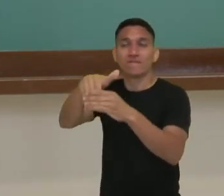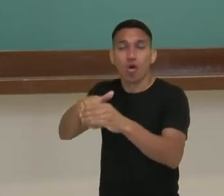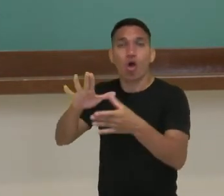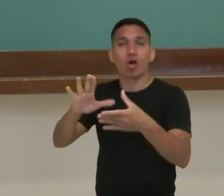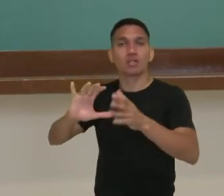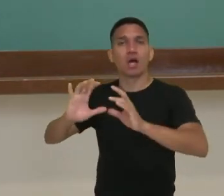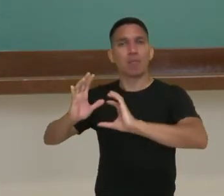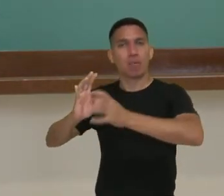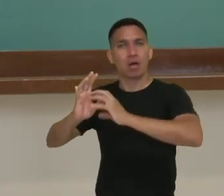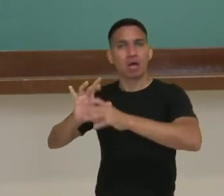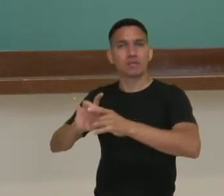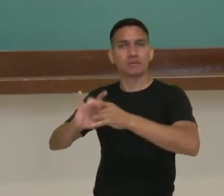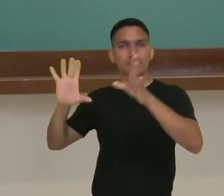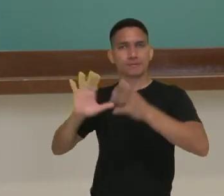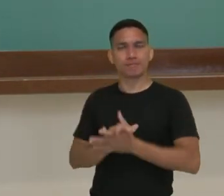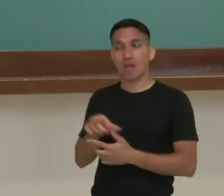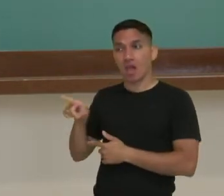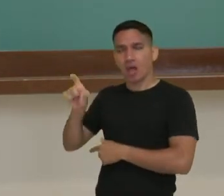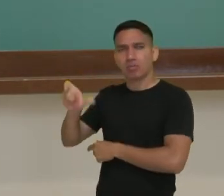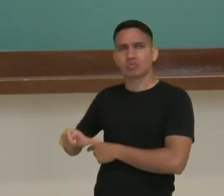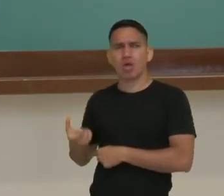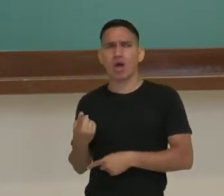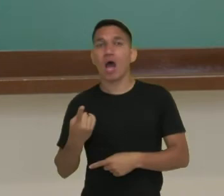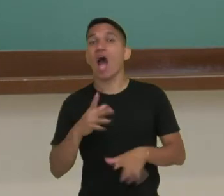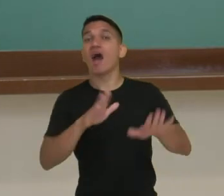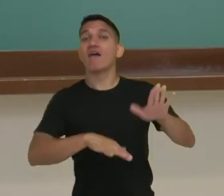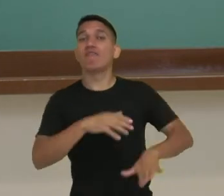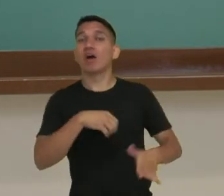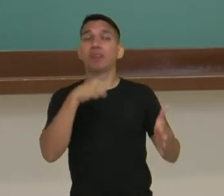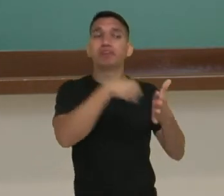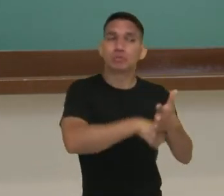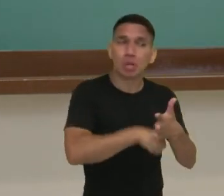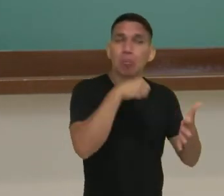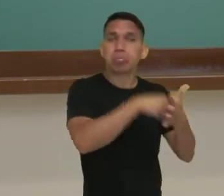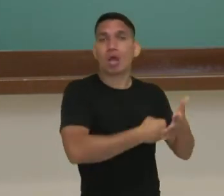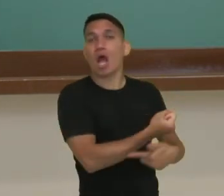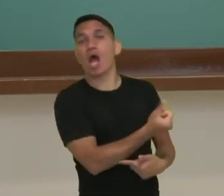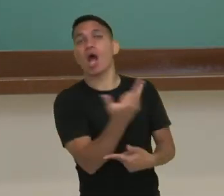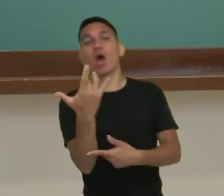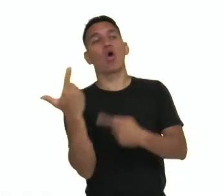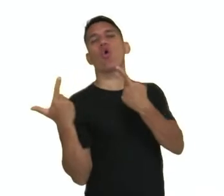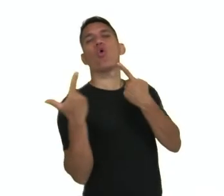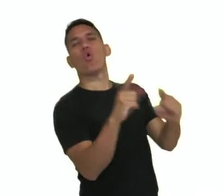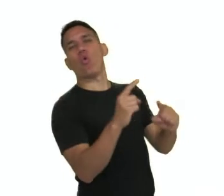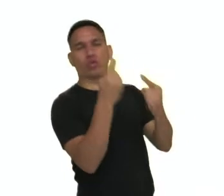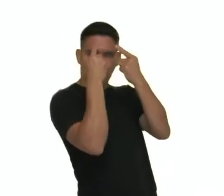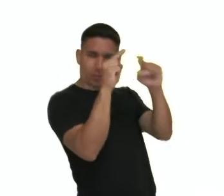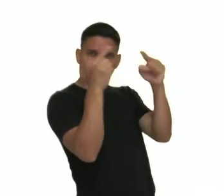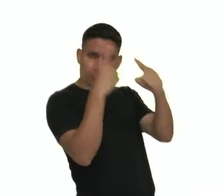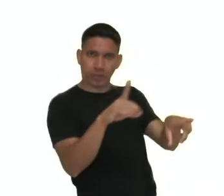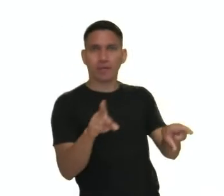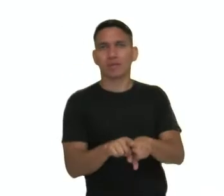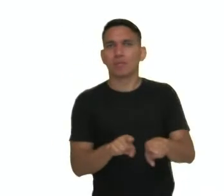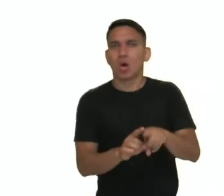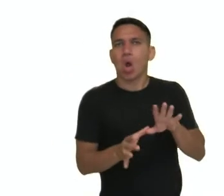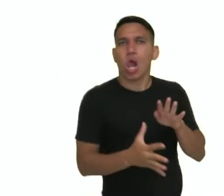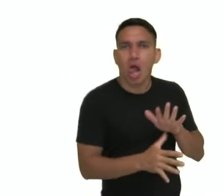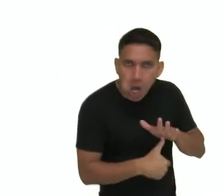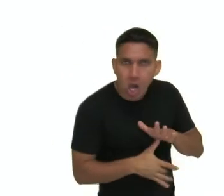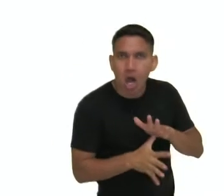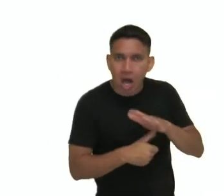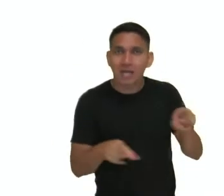E esses capangas, eles muitas vezes espancavam, né, os seus adversários, roubavam urnas